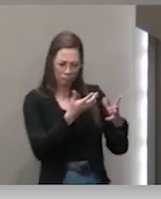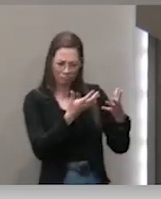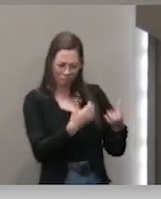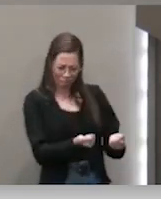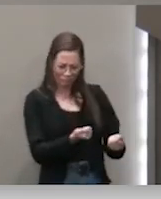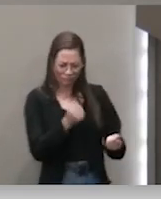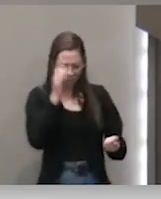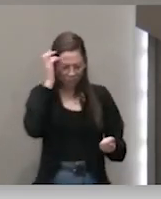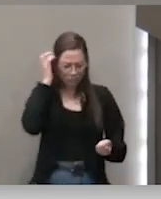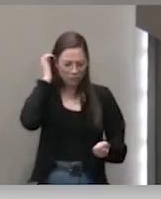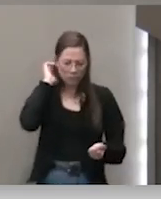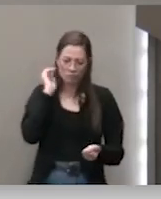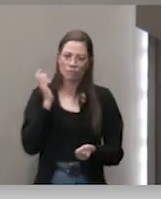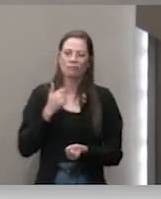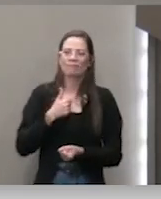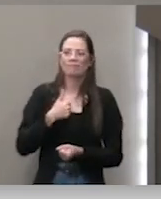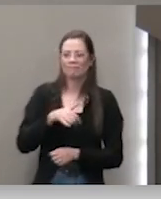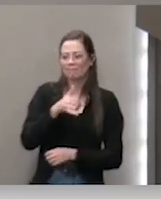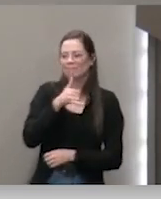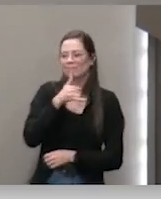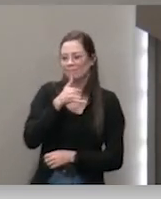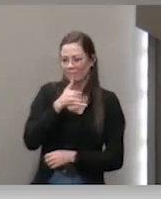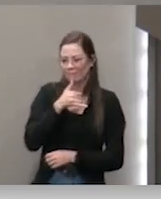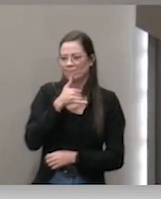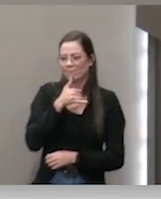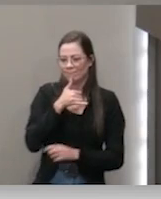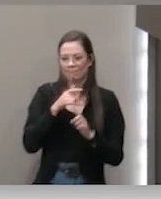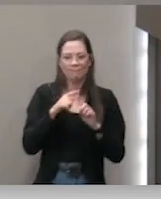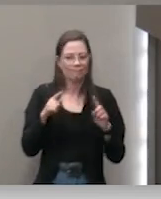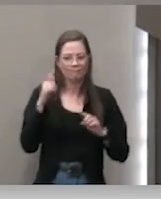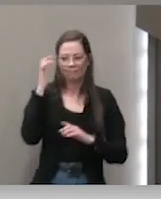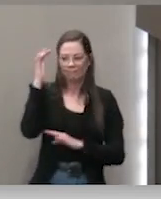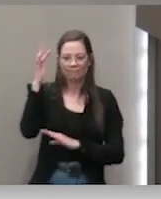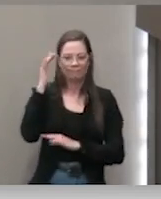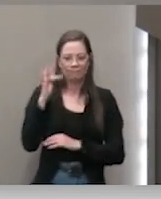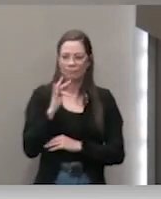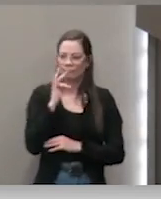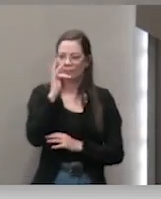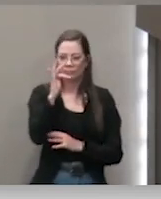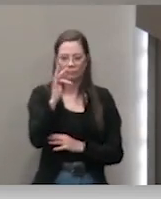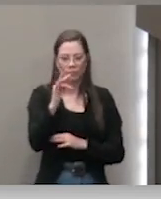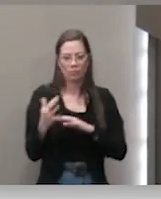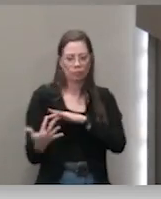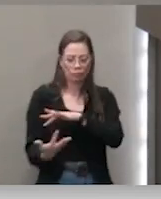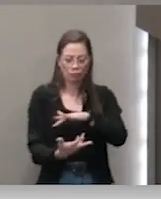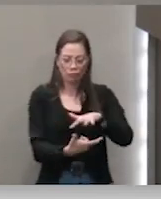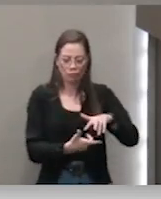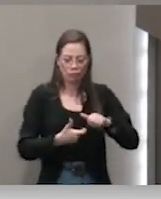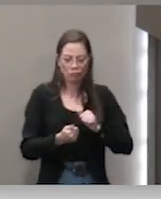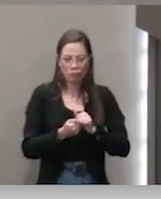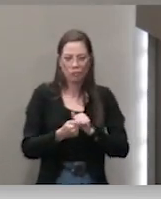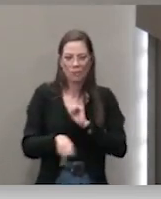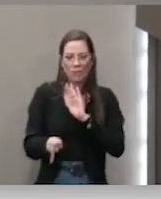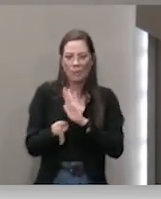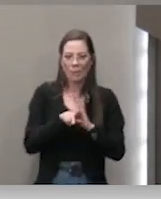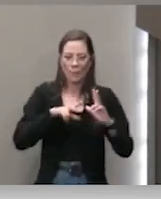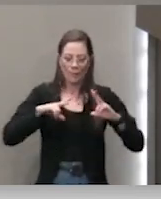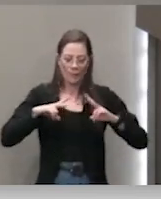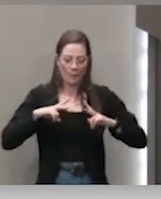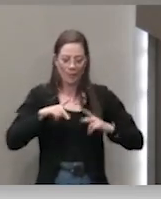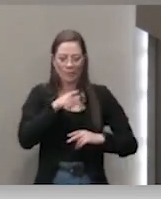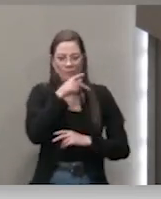desse, senhores, eu só lamento, mas não está pensando no futuro de uma nação. Está pensando nos seus ideais